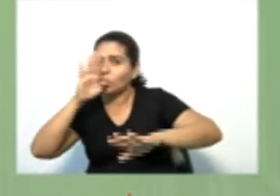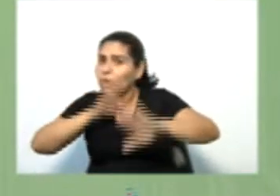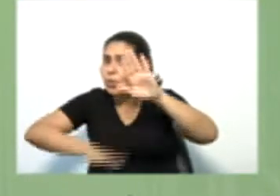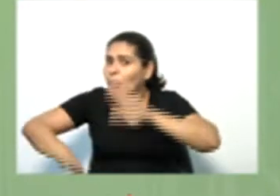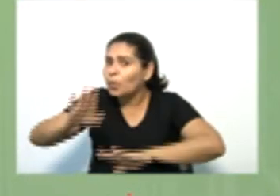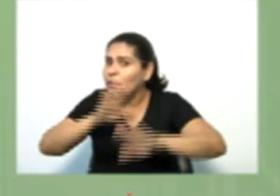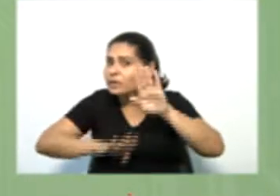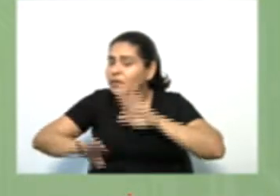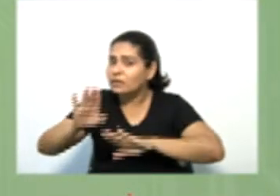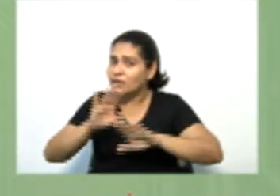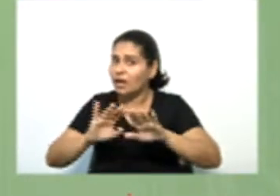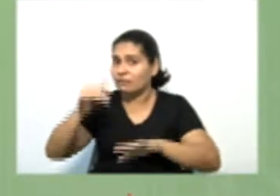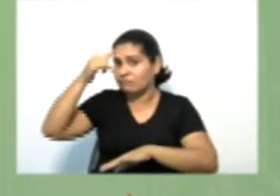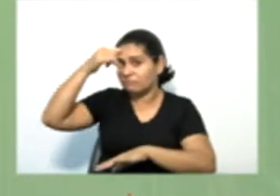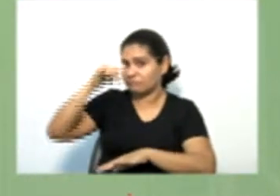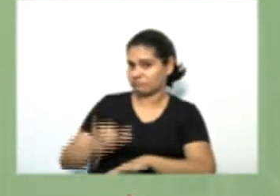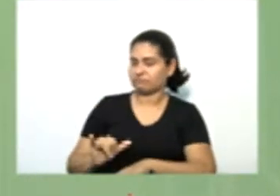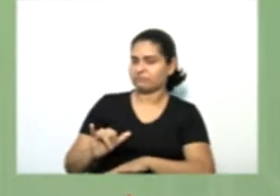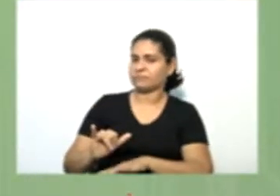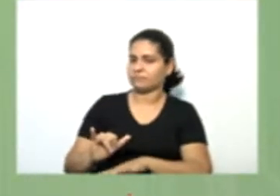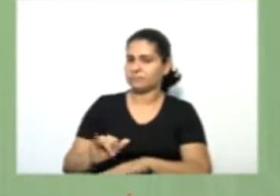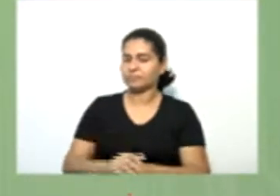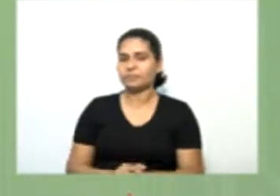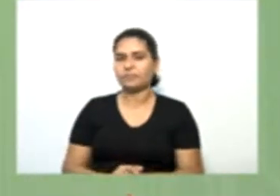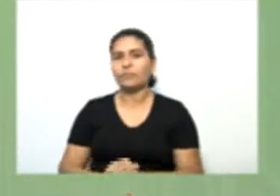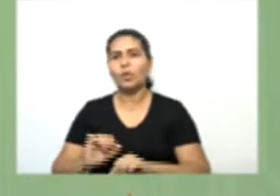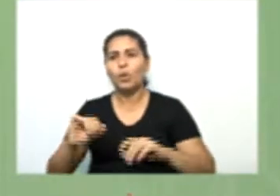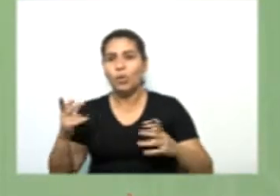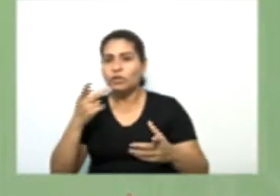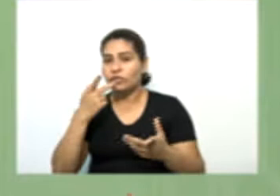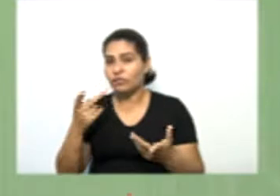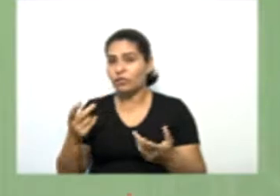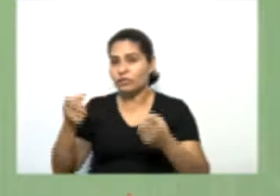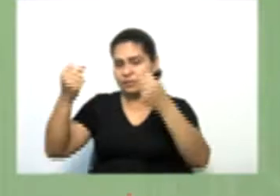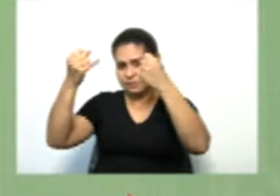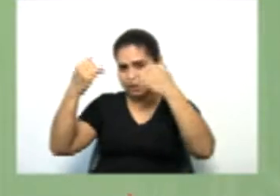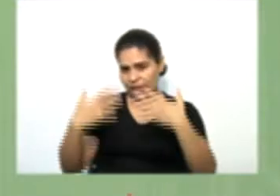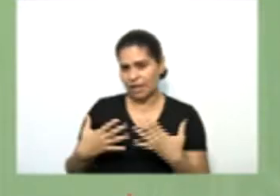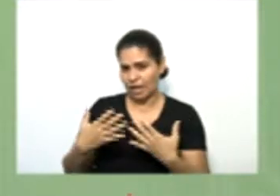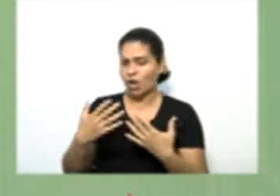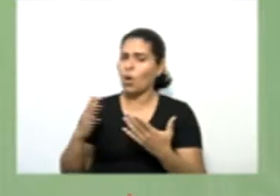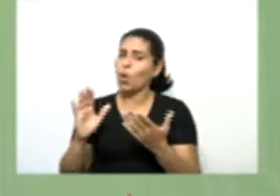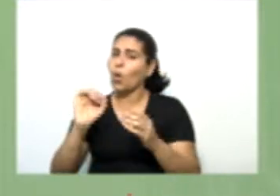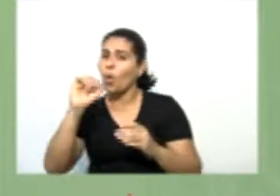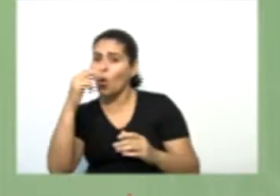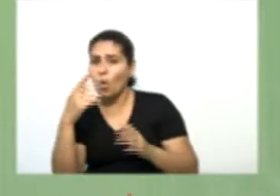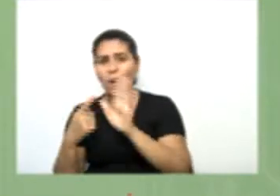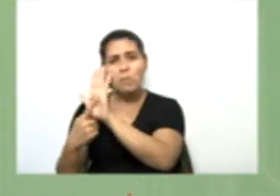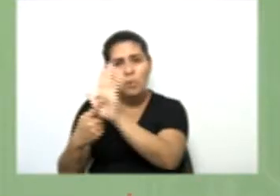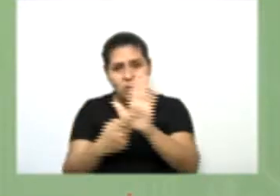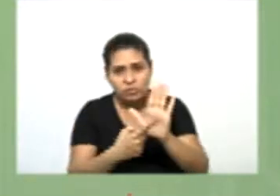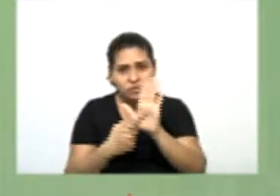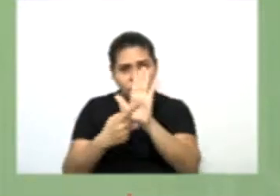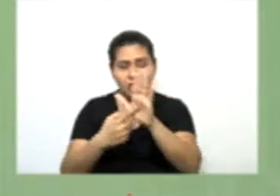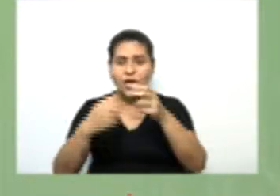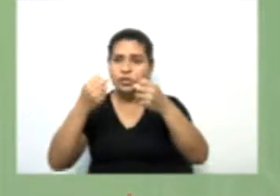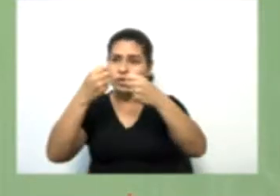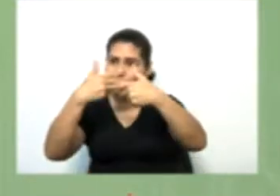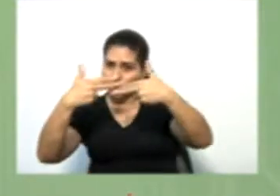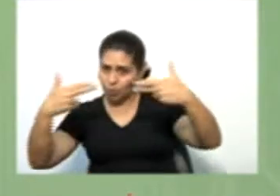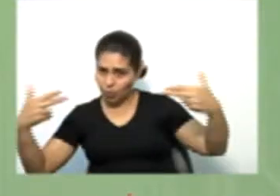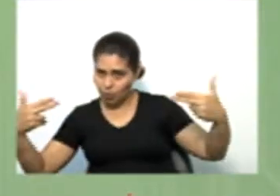com isso aí. Quando for apresentar algo ou for indagado sobre